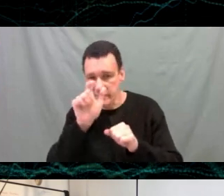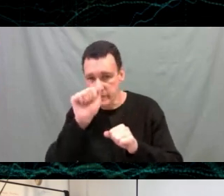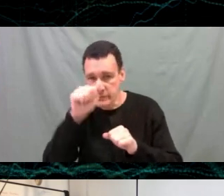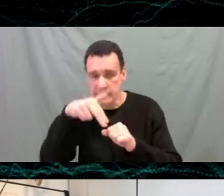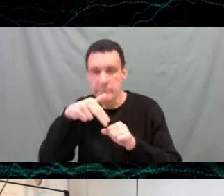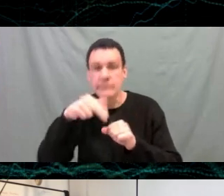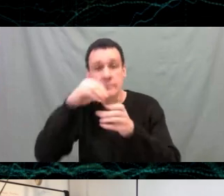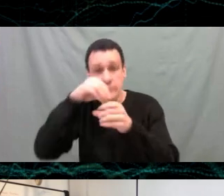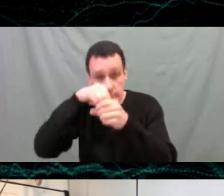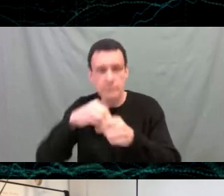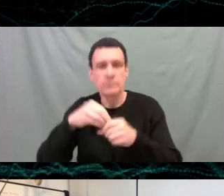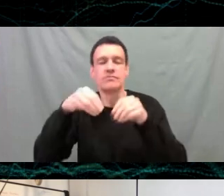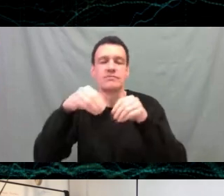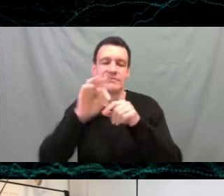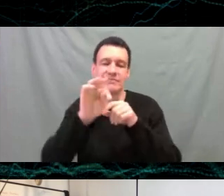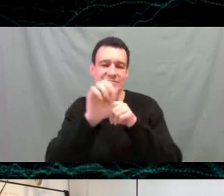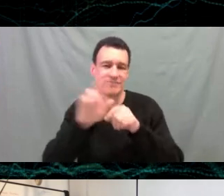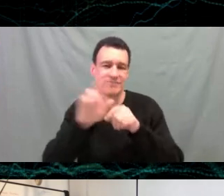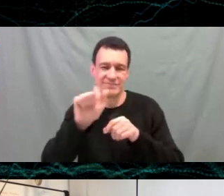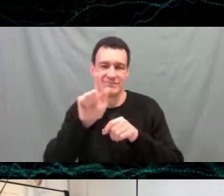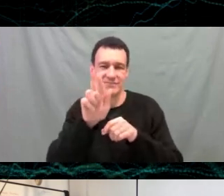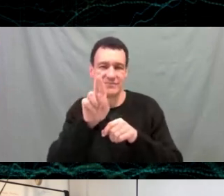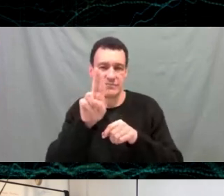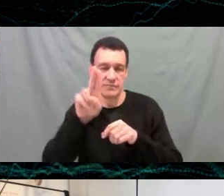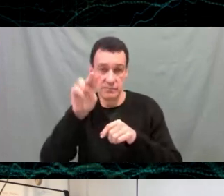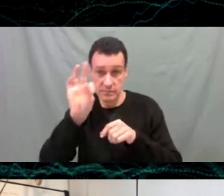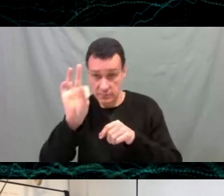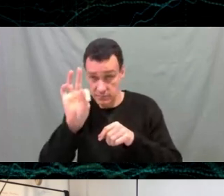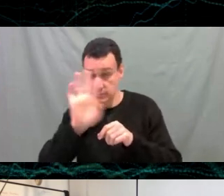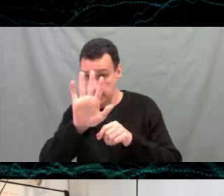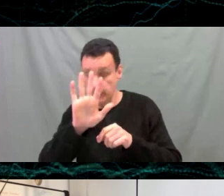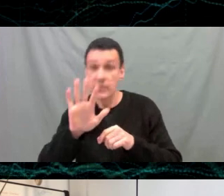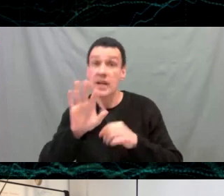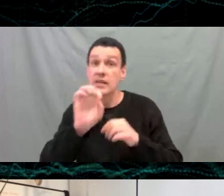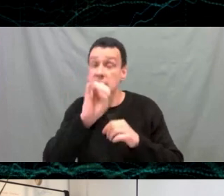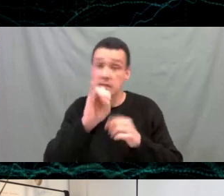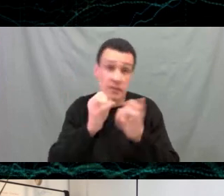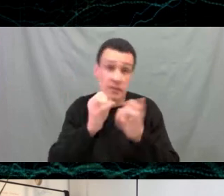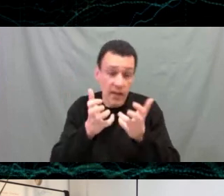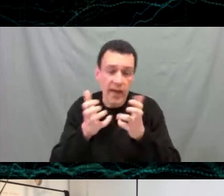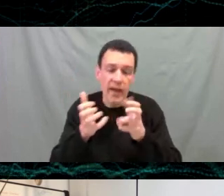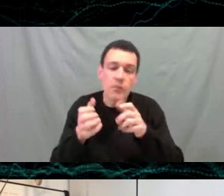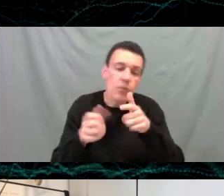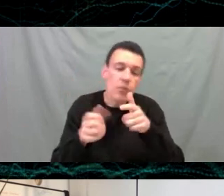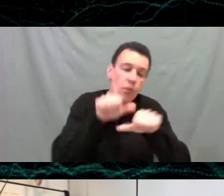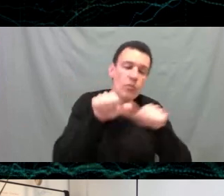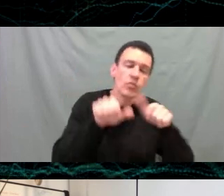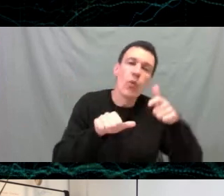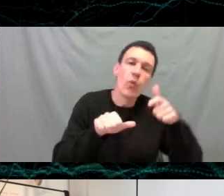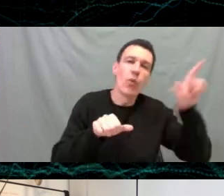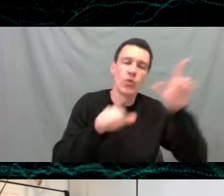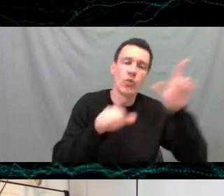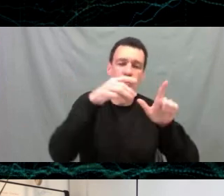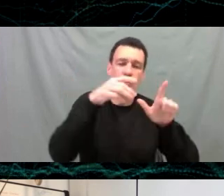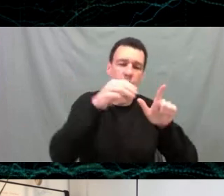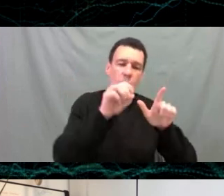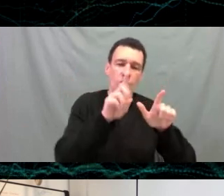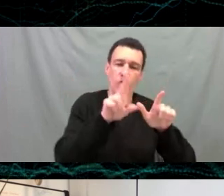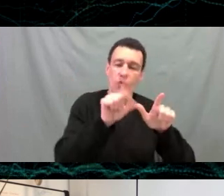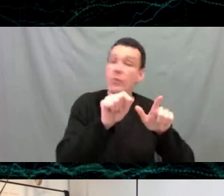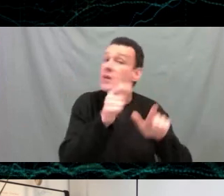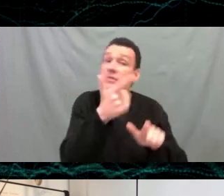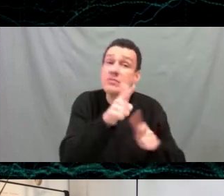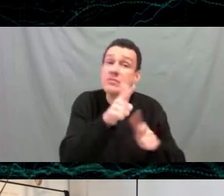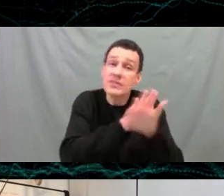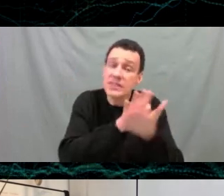ele vai tentar ir para o outro módulo, e como o outro módulo não foi aplicado, não tem nada. Então, esse mock output é só um